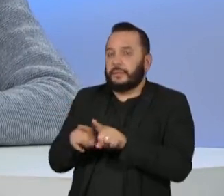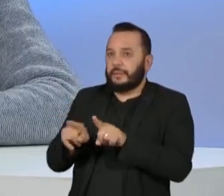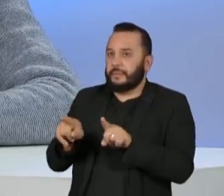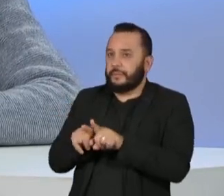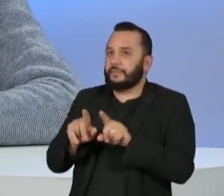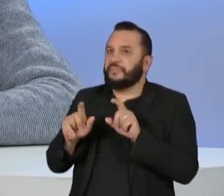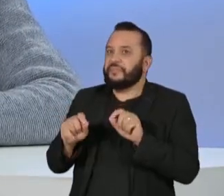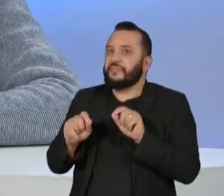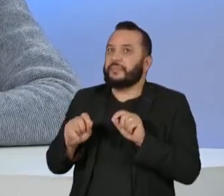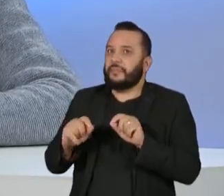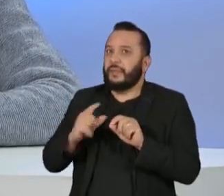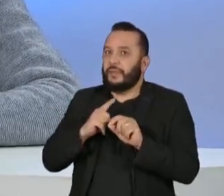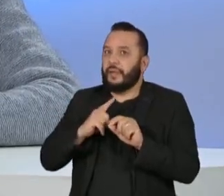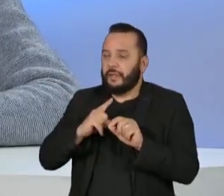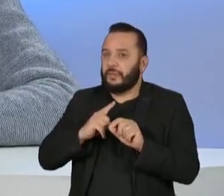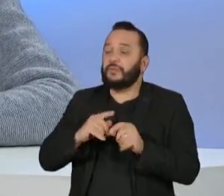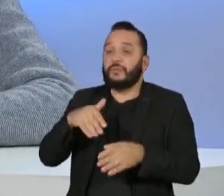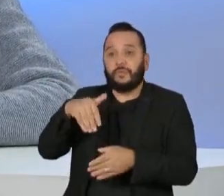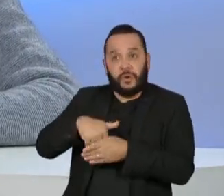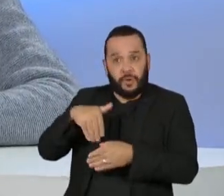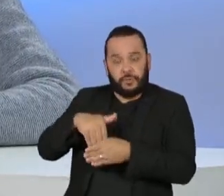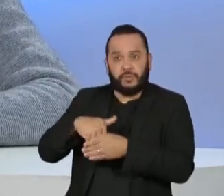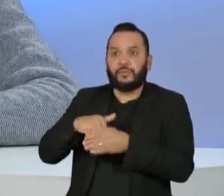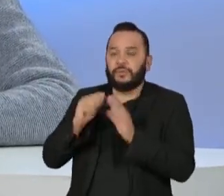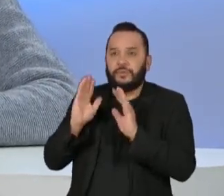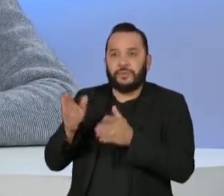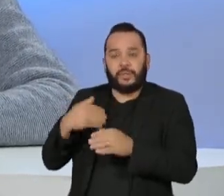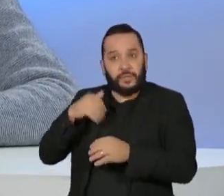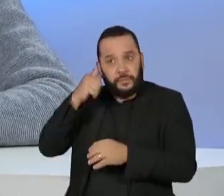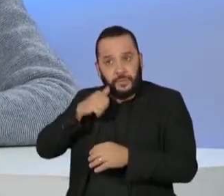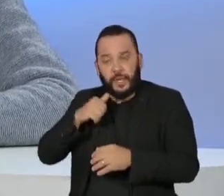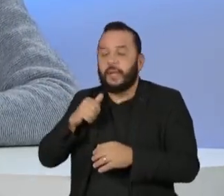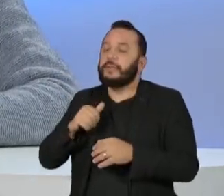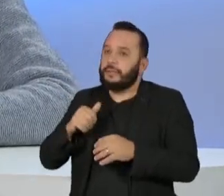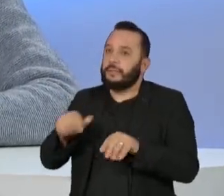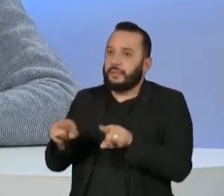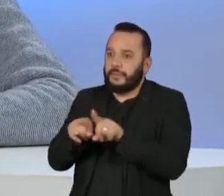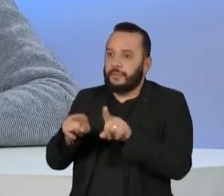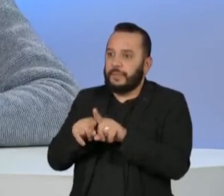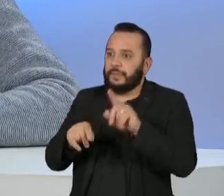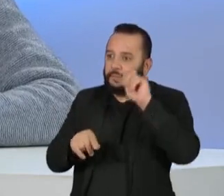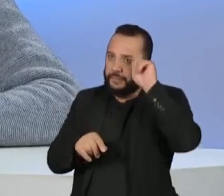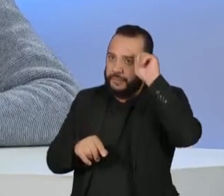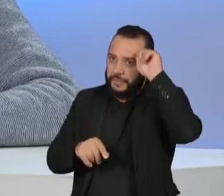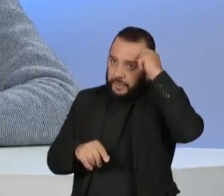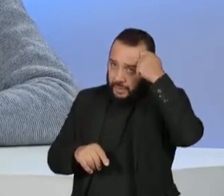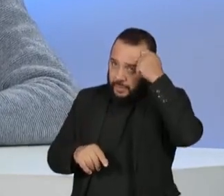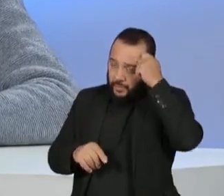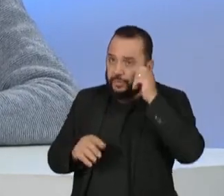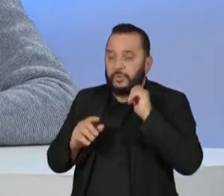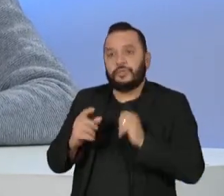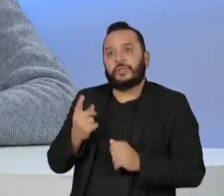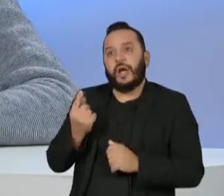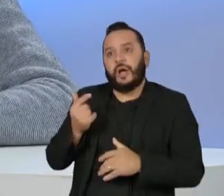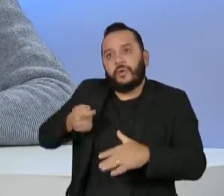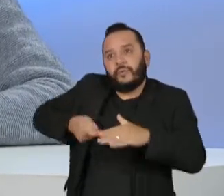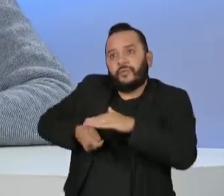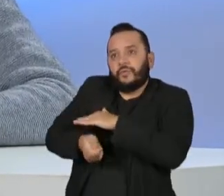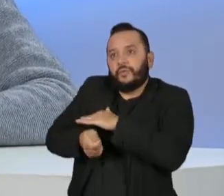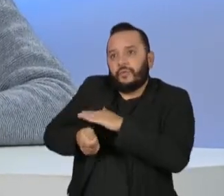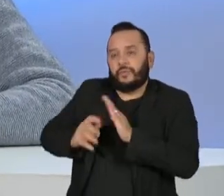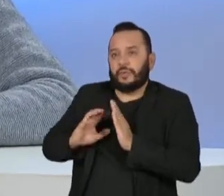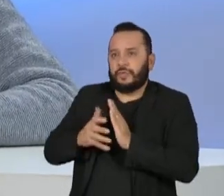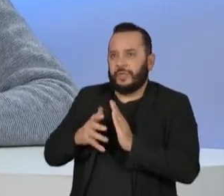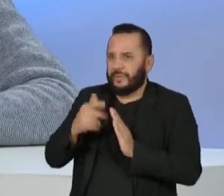para os votos dados a mulheres e negros no cálculo do fundo partidário. Eu queria perguntar para o senhor, essas regras, elas são suficientes